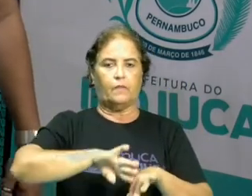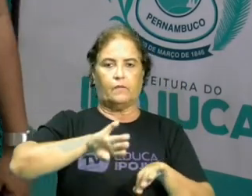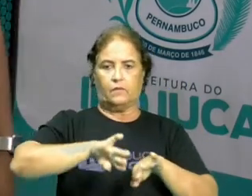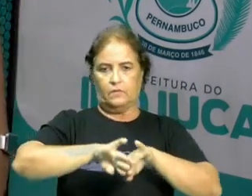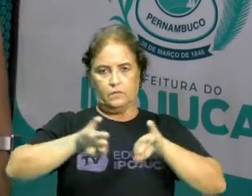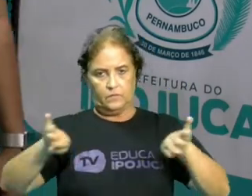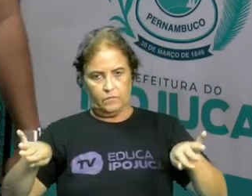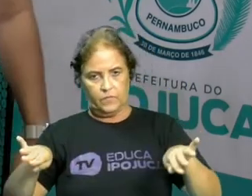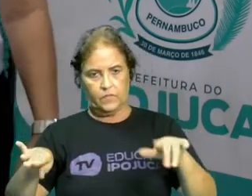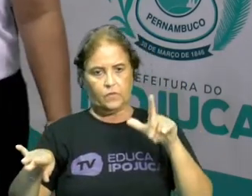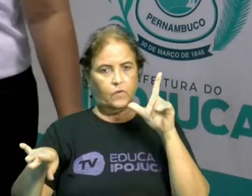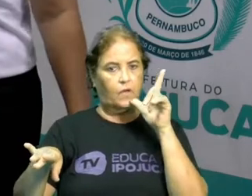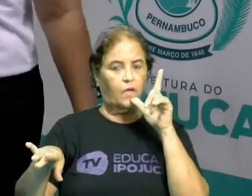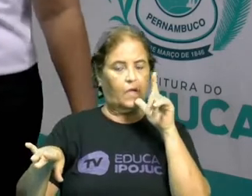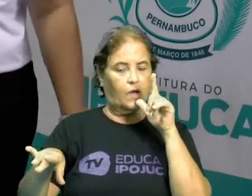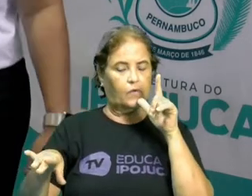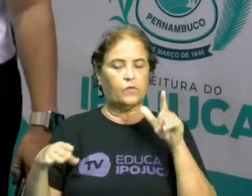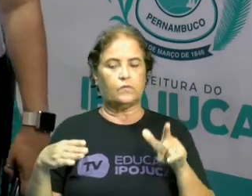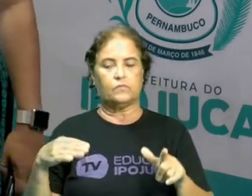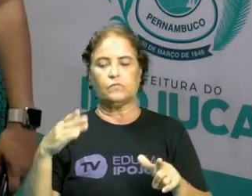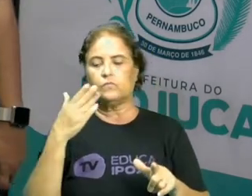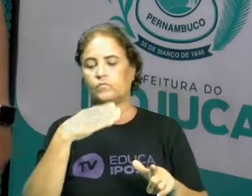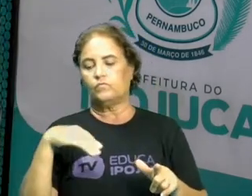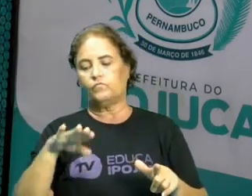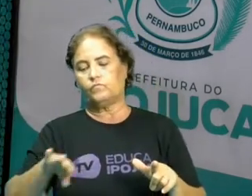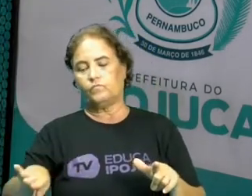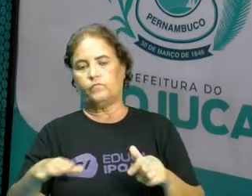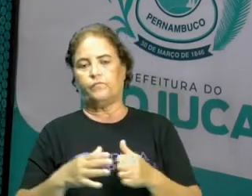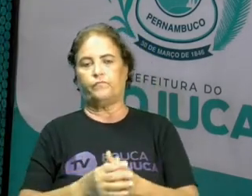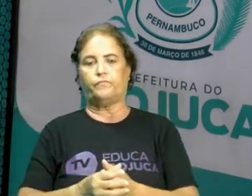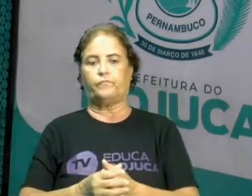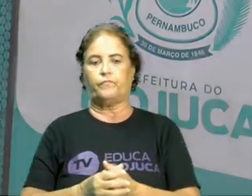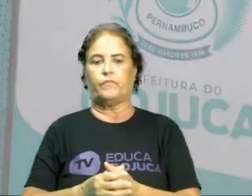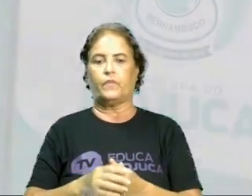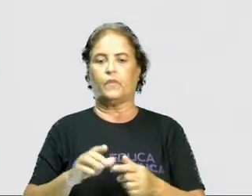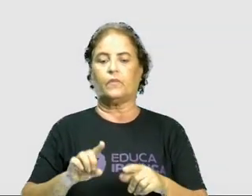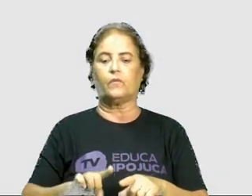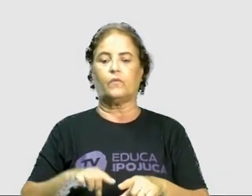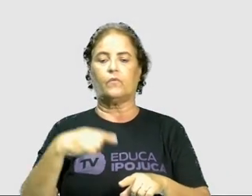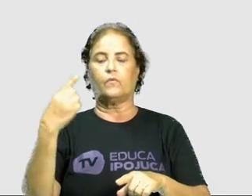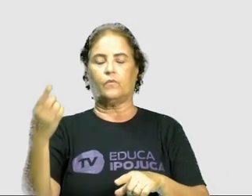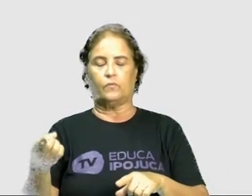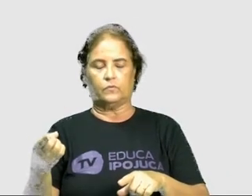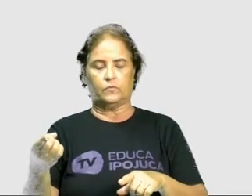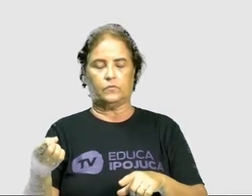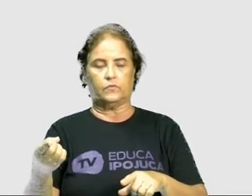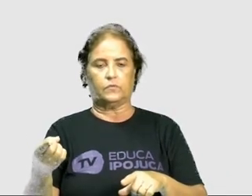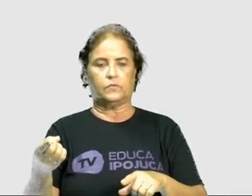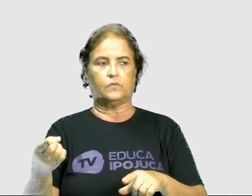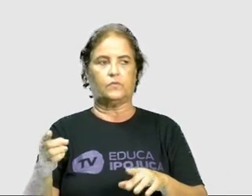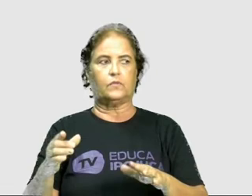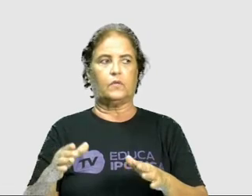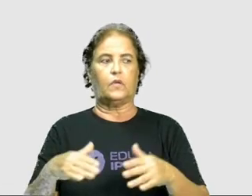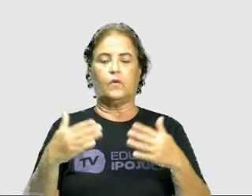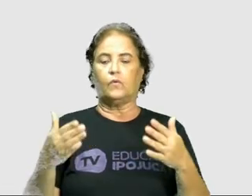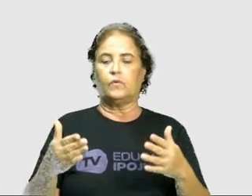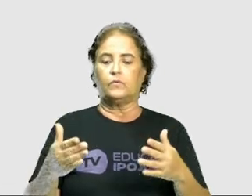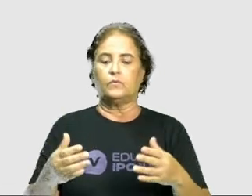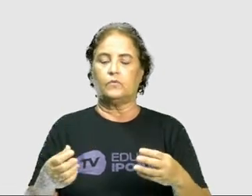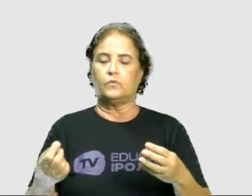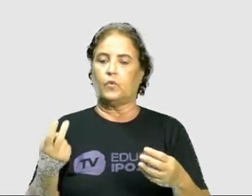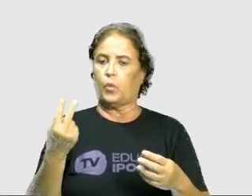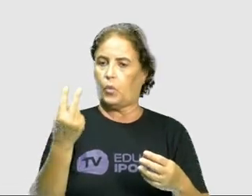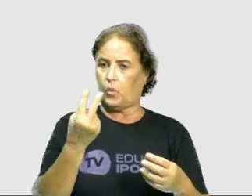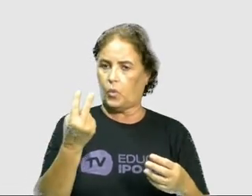sólido. Outra forma é quando eu tenho um sólido, um líquido ou